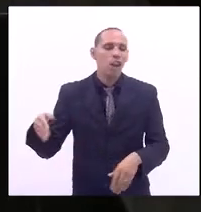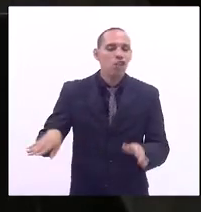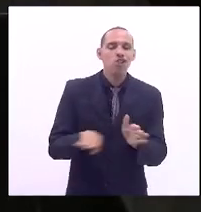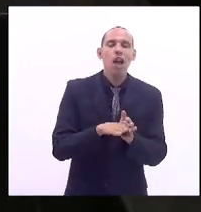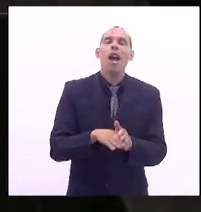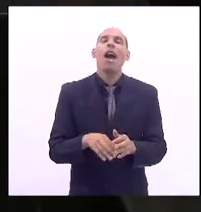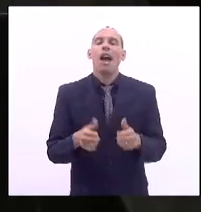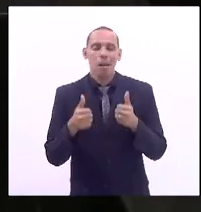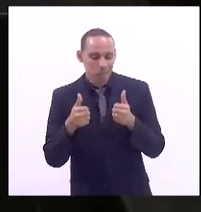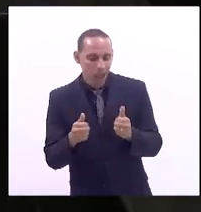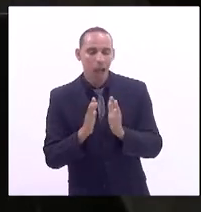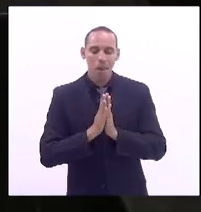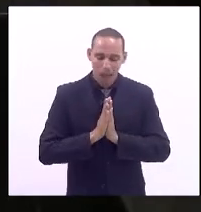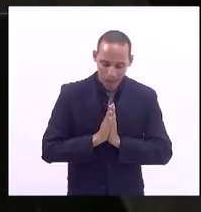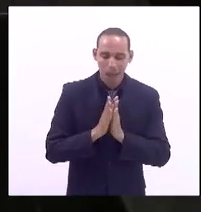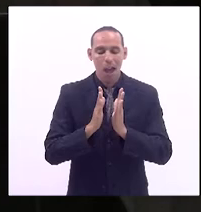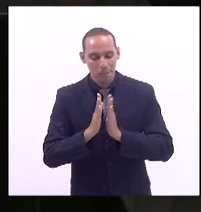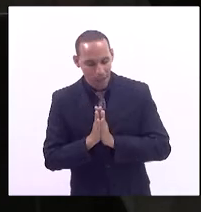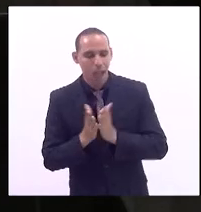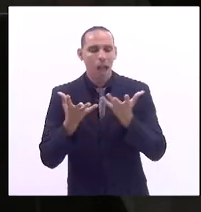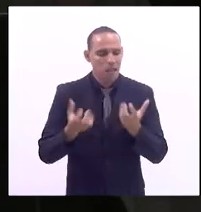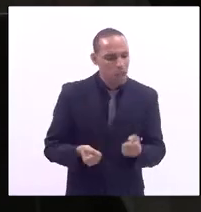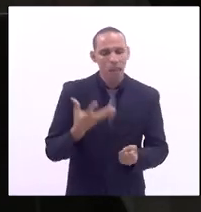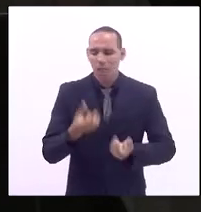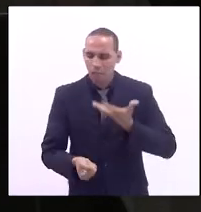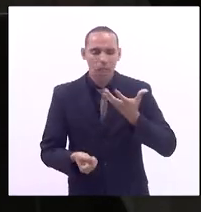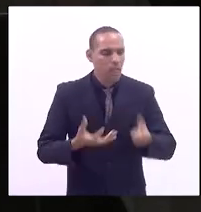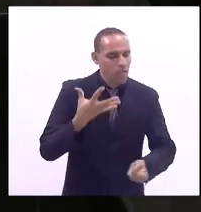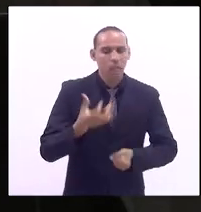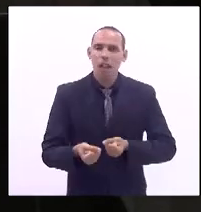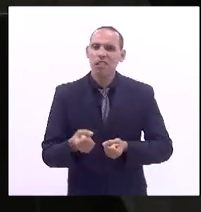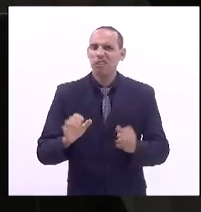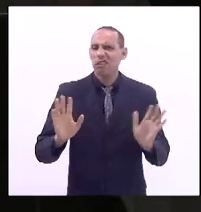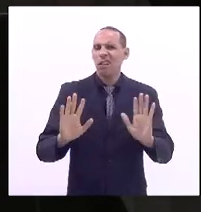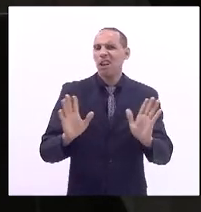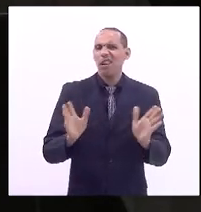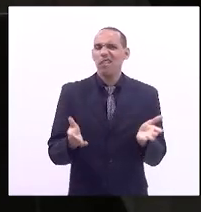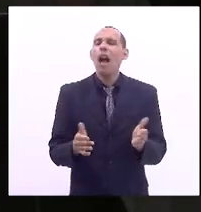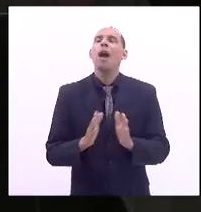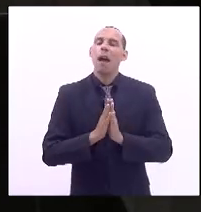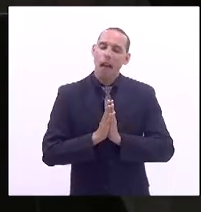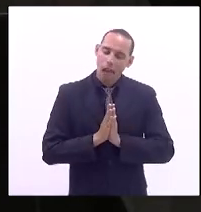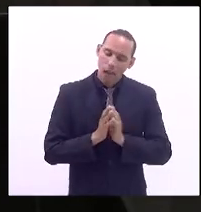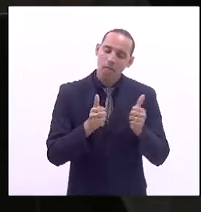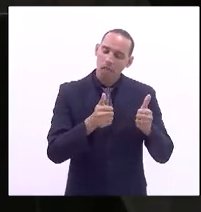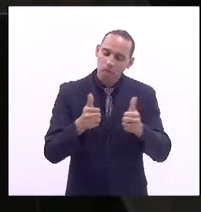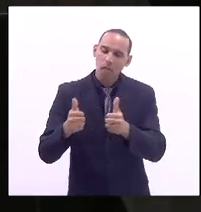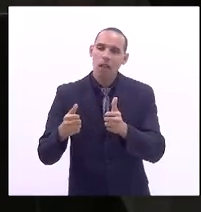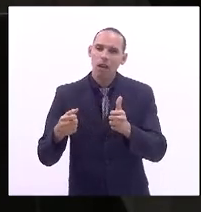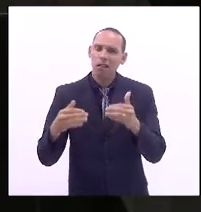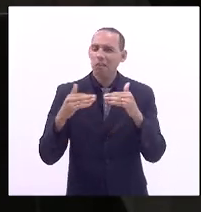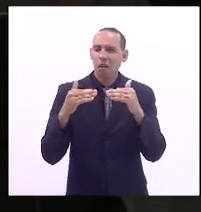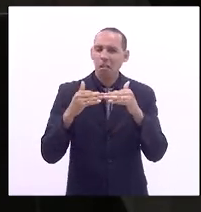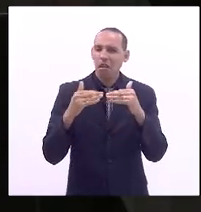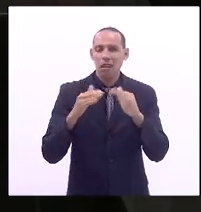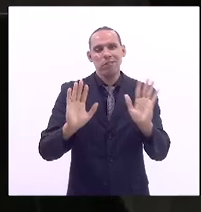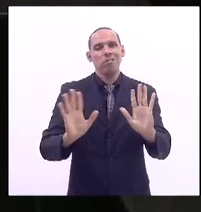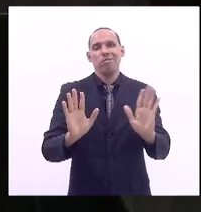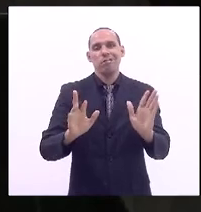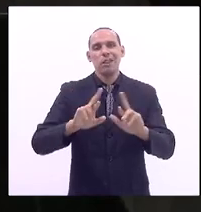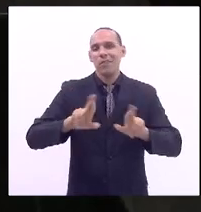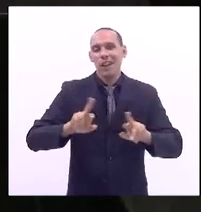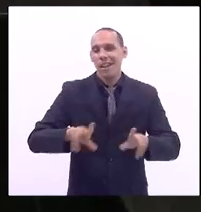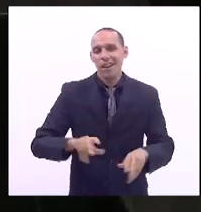que o projeto chega e todo mundo tem que dizer amém aqui em cima na casa do homem